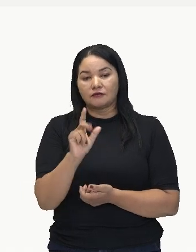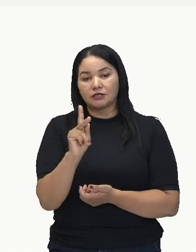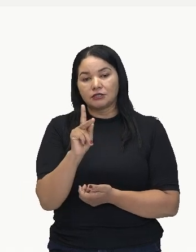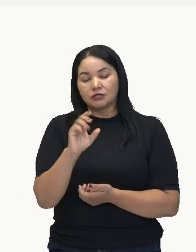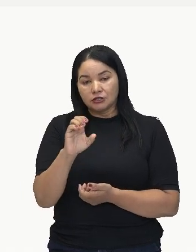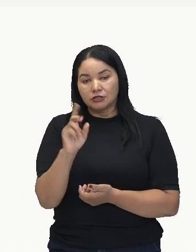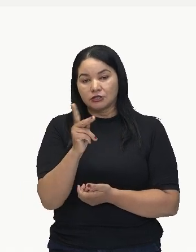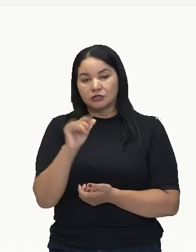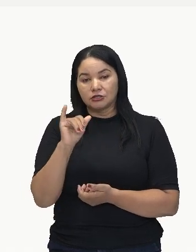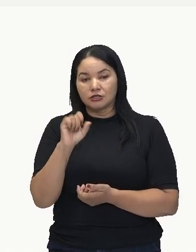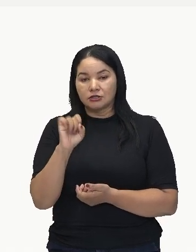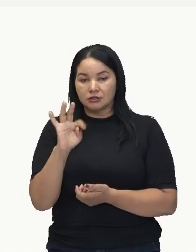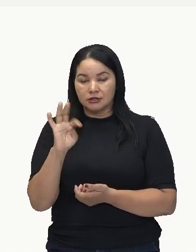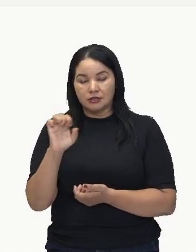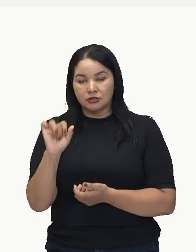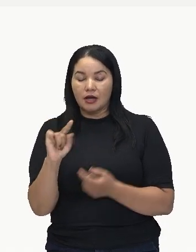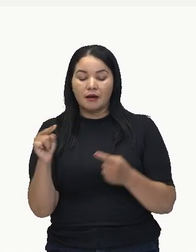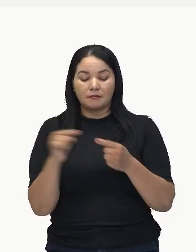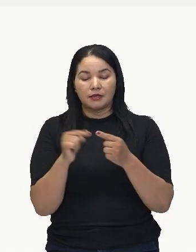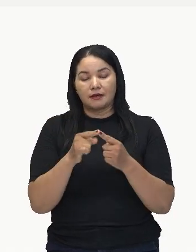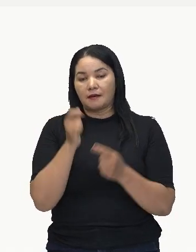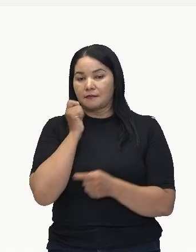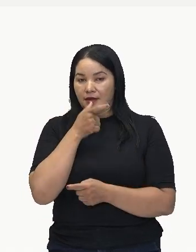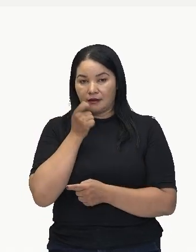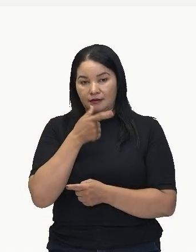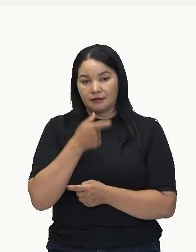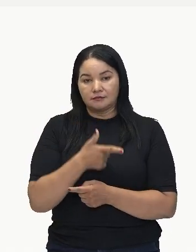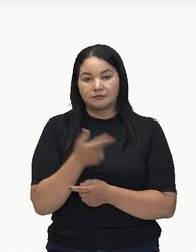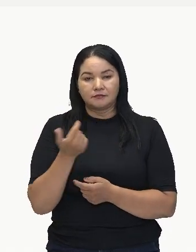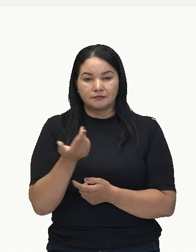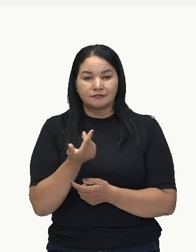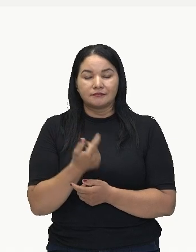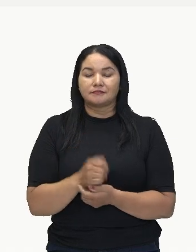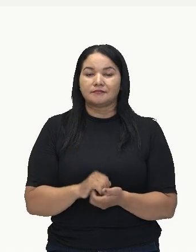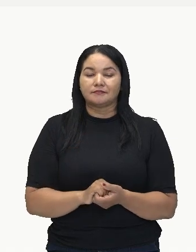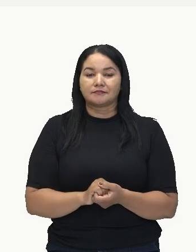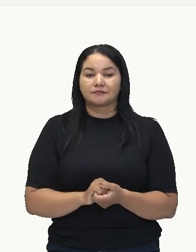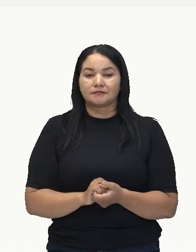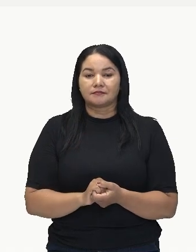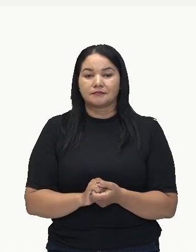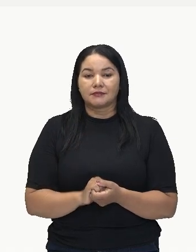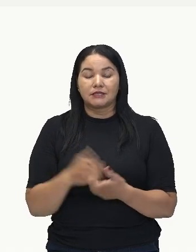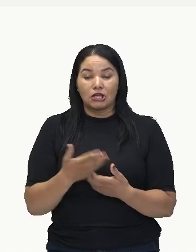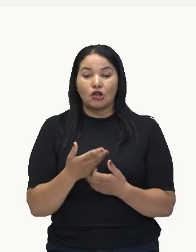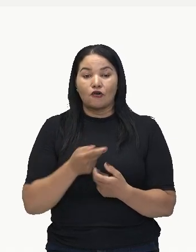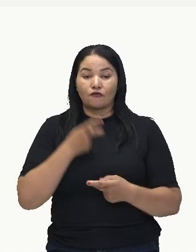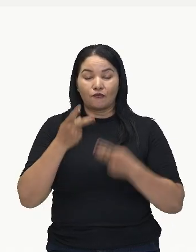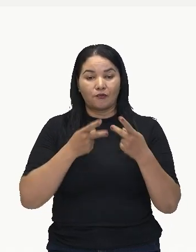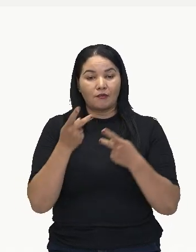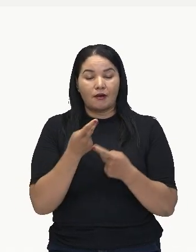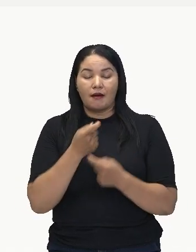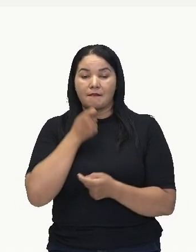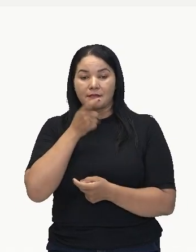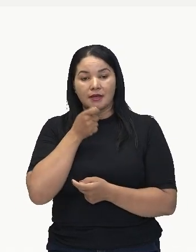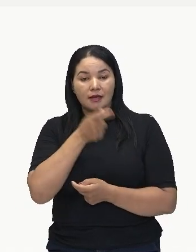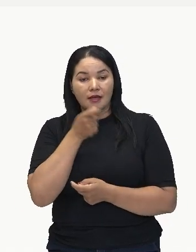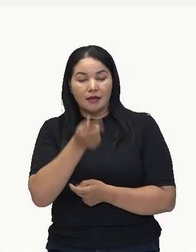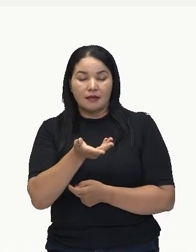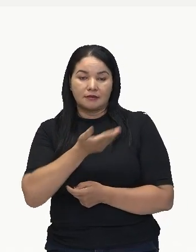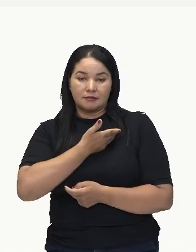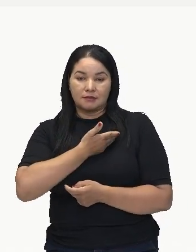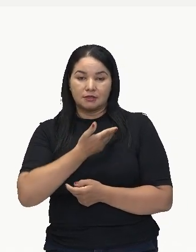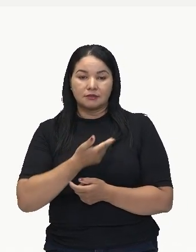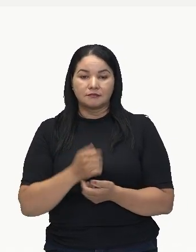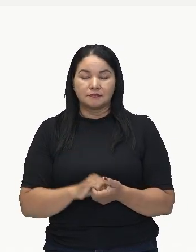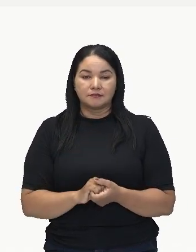significa piada, pessoal. Piada, ok? Humor. Contando história para sorrir. Juana contava. Aí